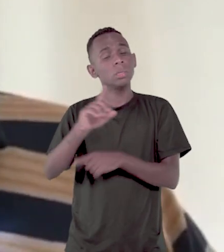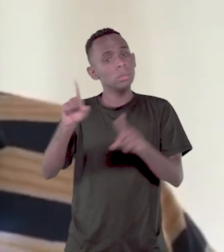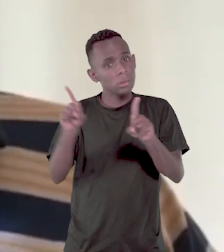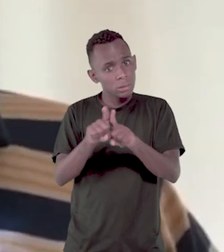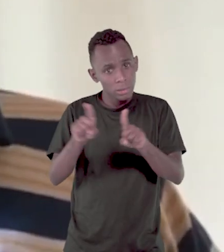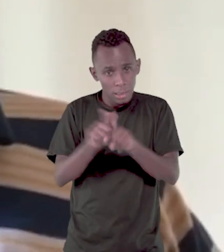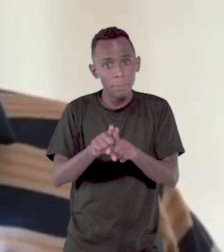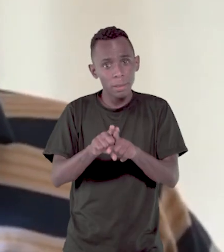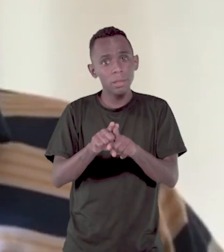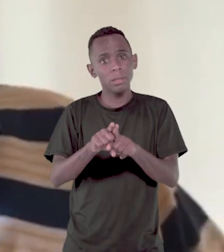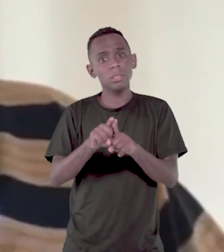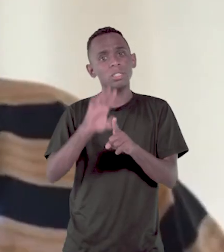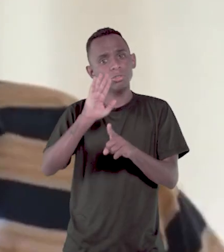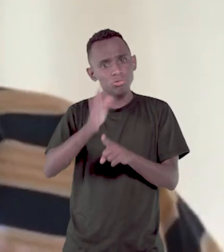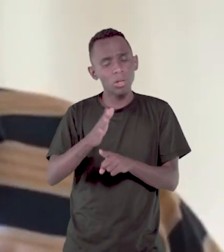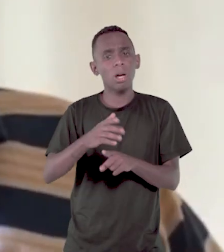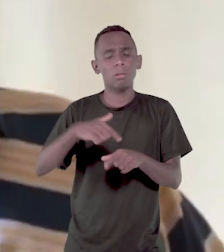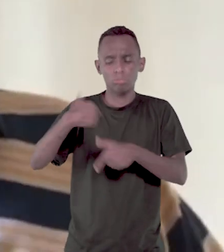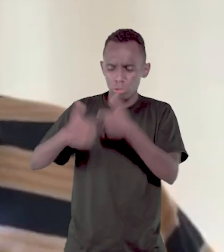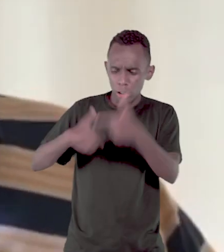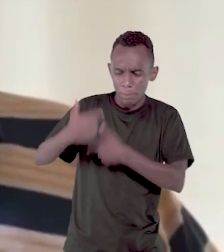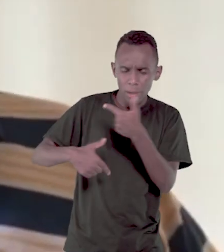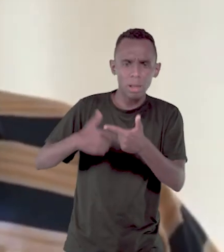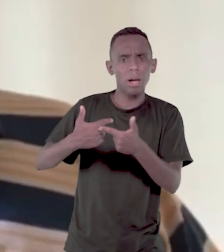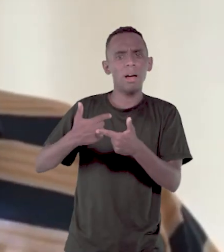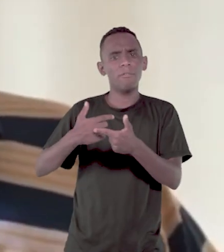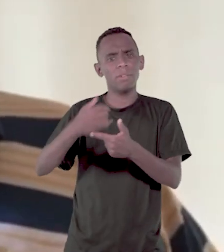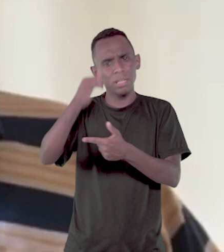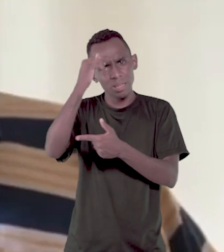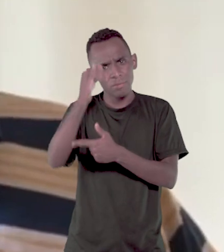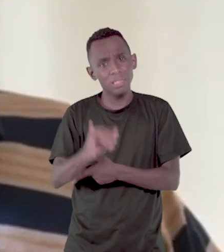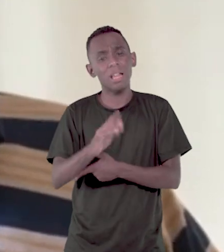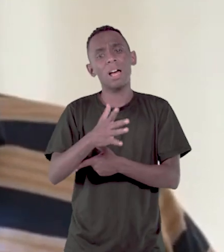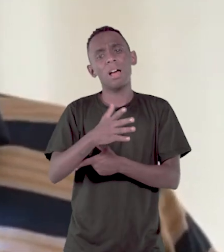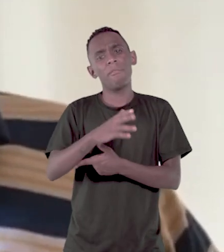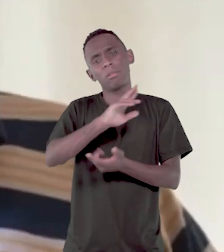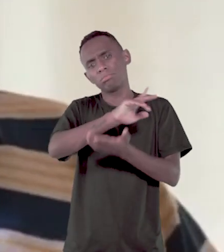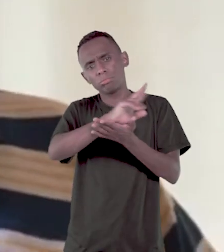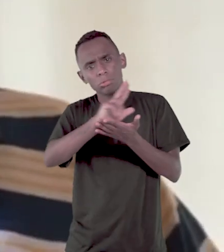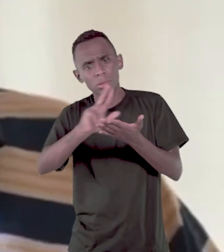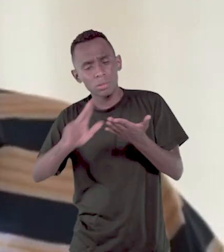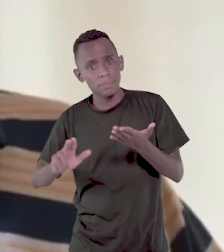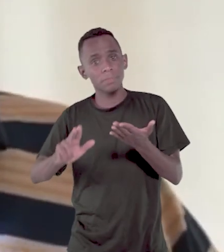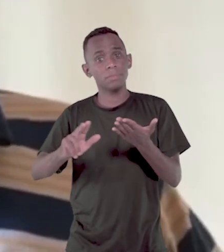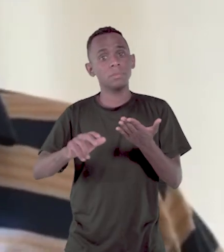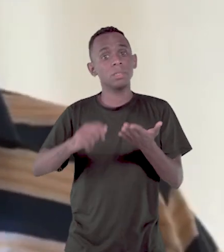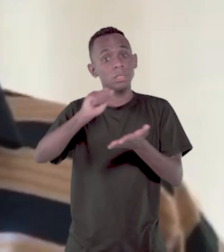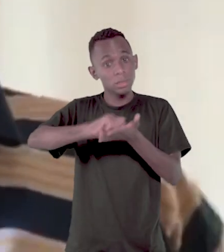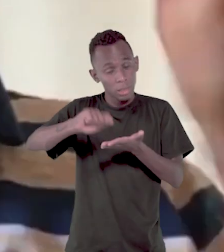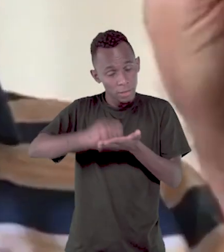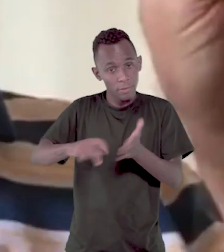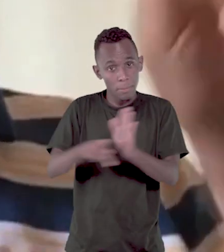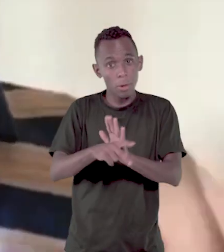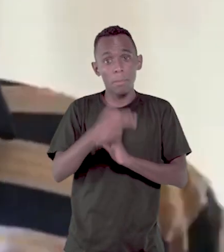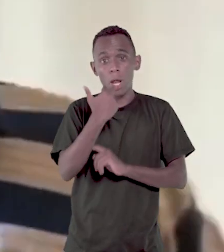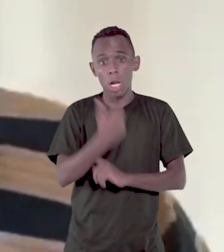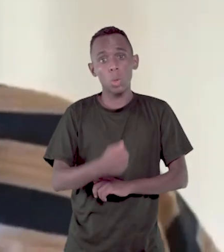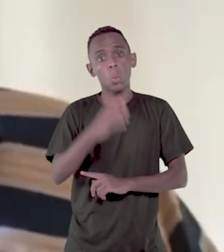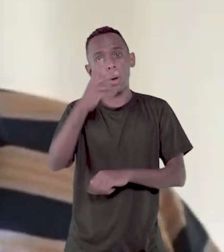seus artigos, ele já combatia o passadismo, já escrevia numa